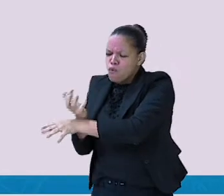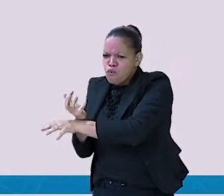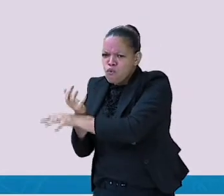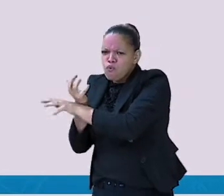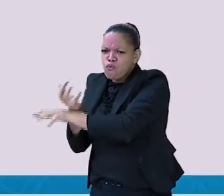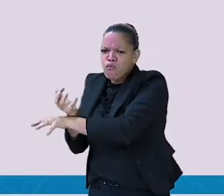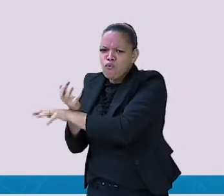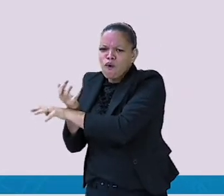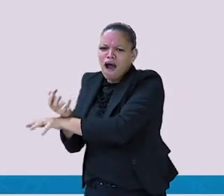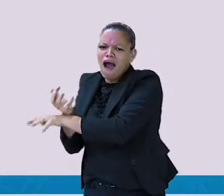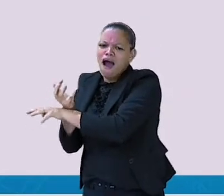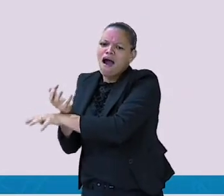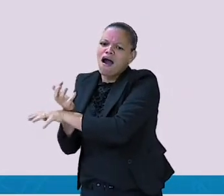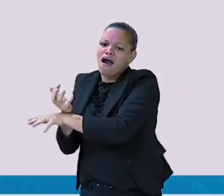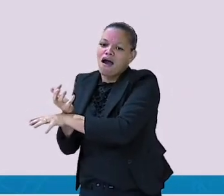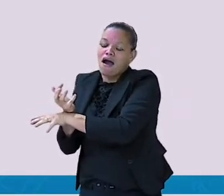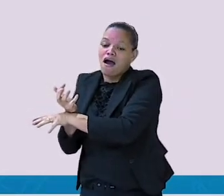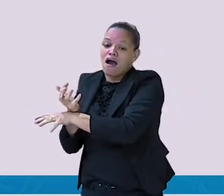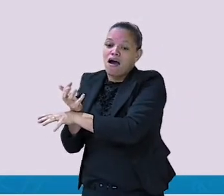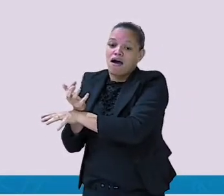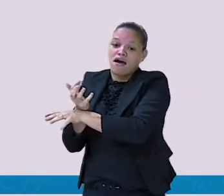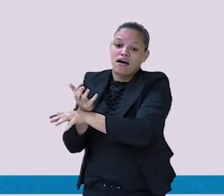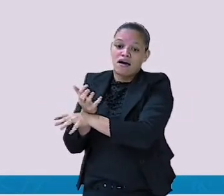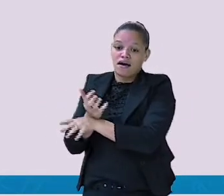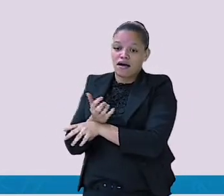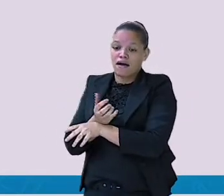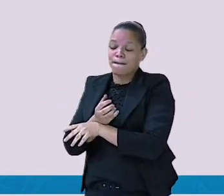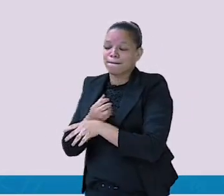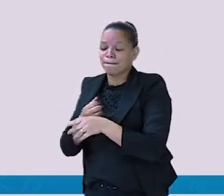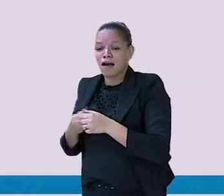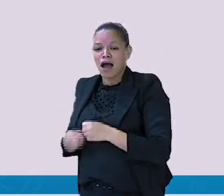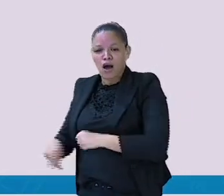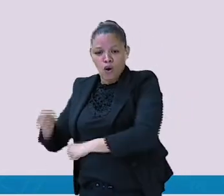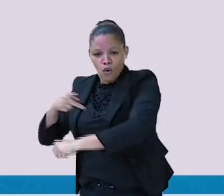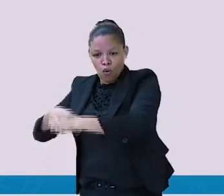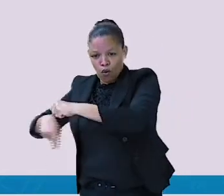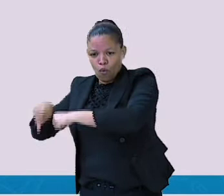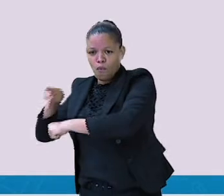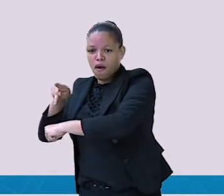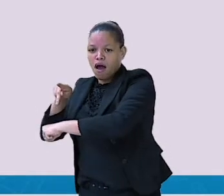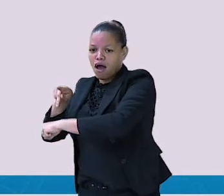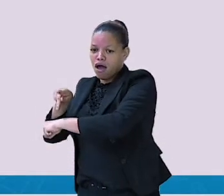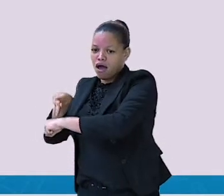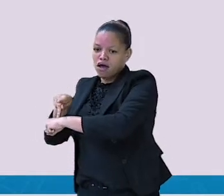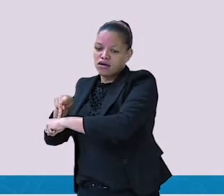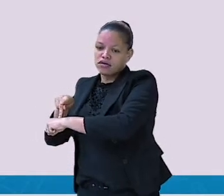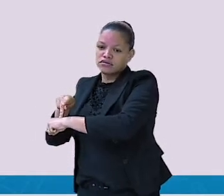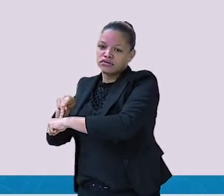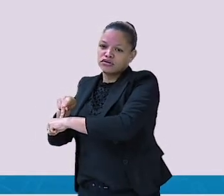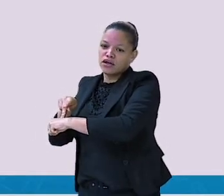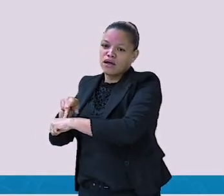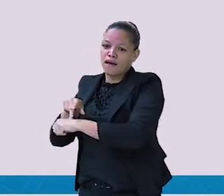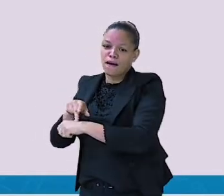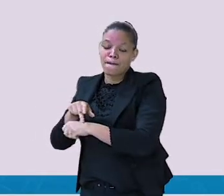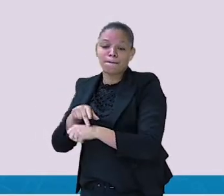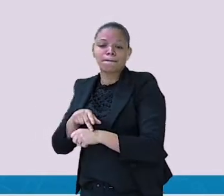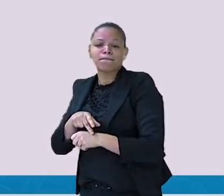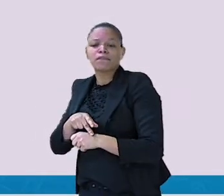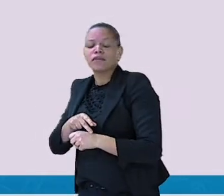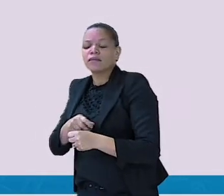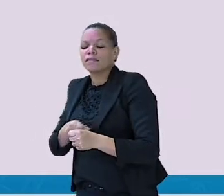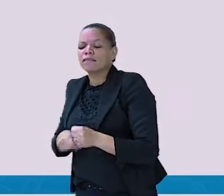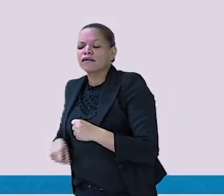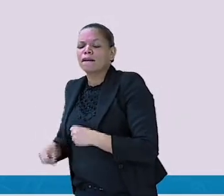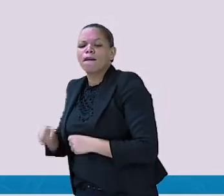a questão da produção era muito rápida. Então, todos o que os navios pudessem levar seria de facilidade. Então,